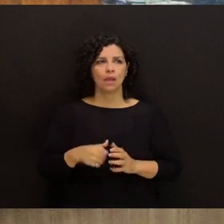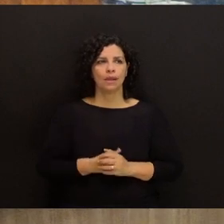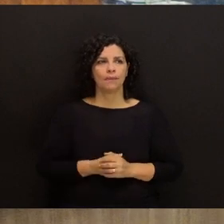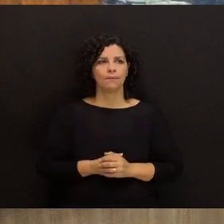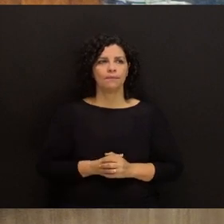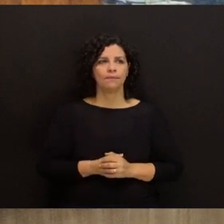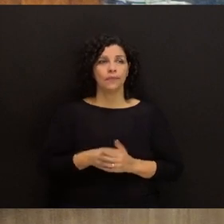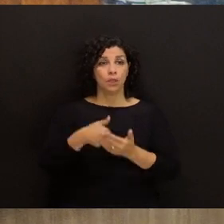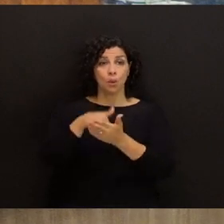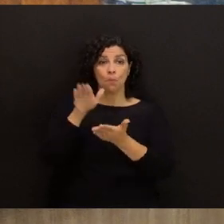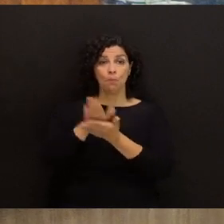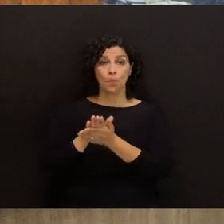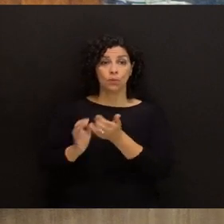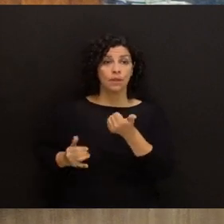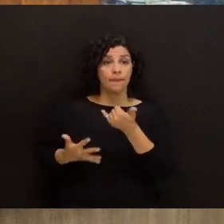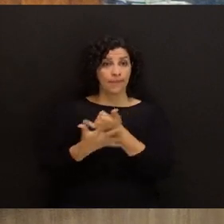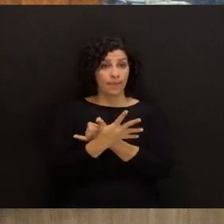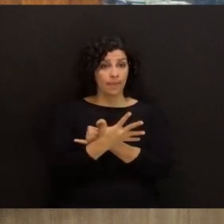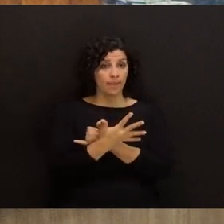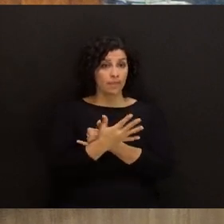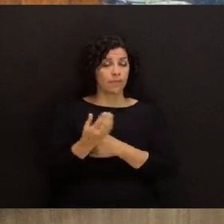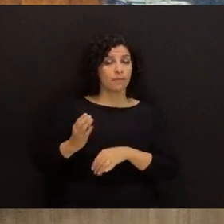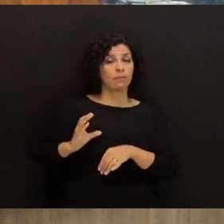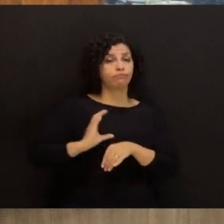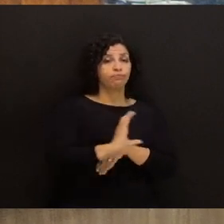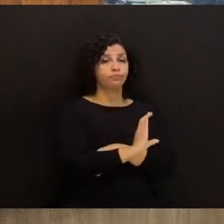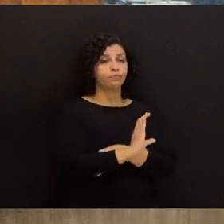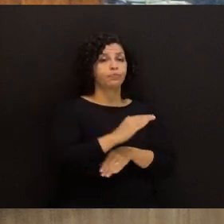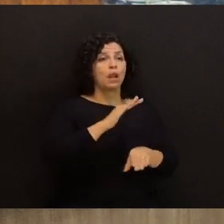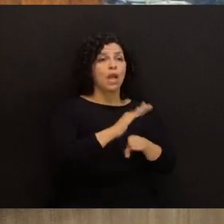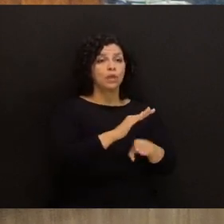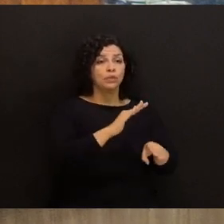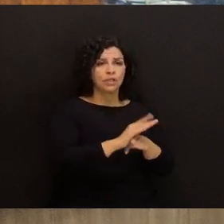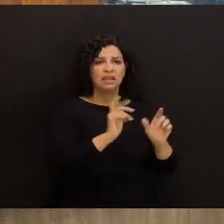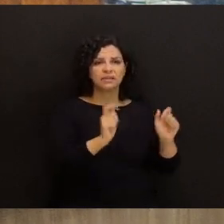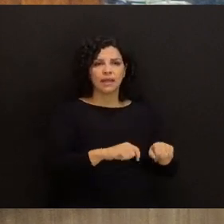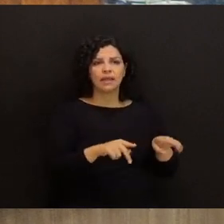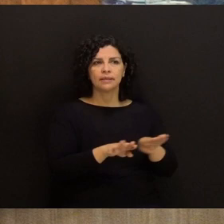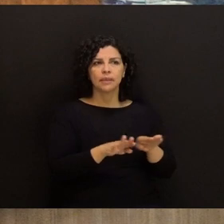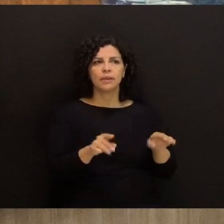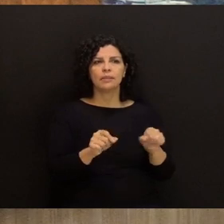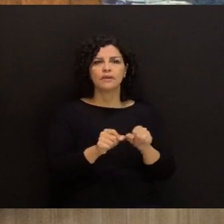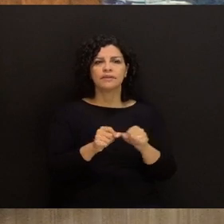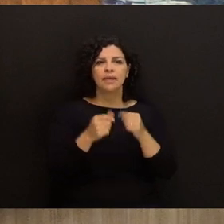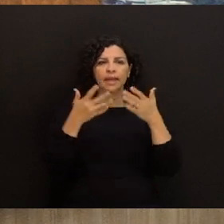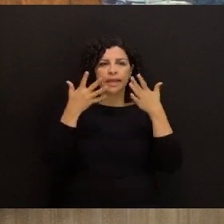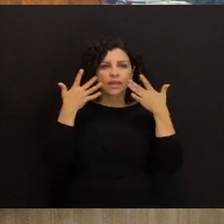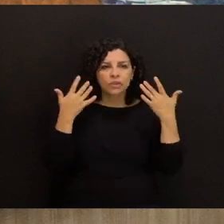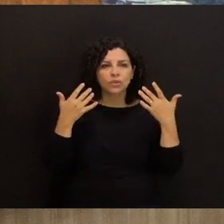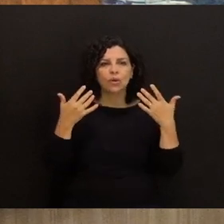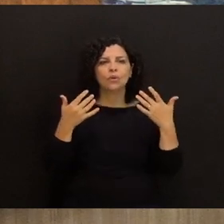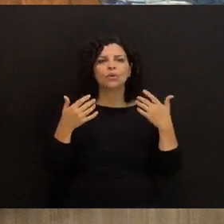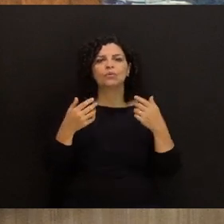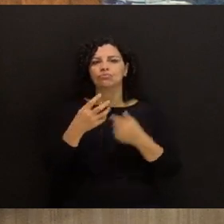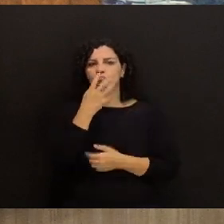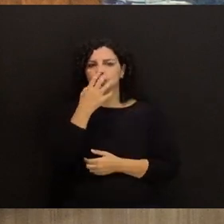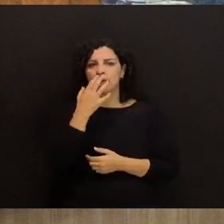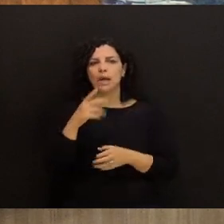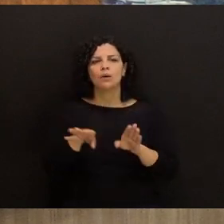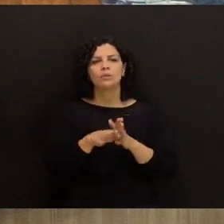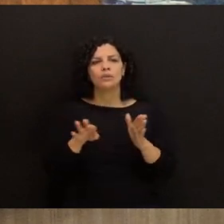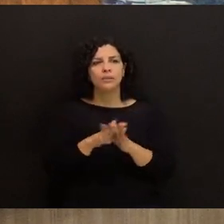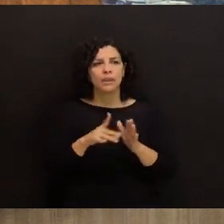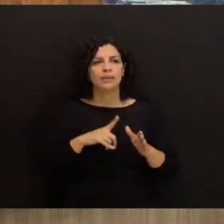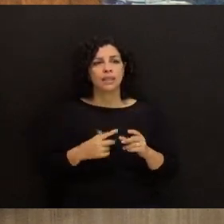das multas ambientais para que possamos castrar lá o Cães e Gatos infelizmente não passou aqui nessa casa de leis desse